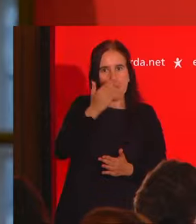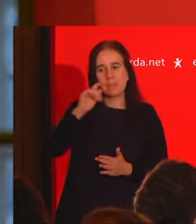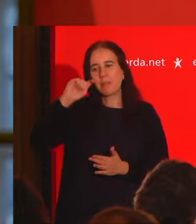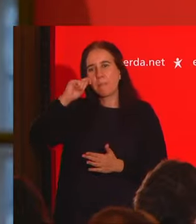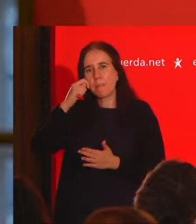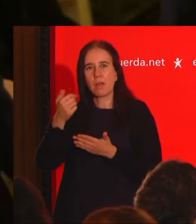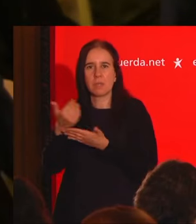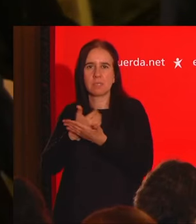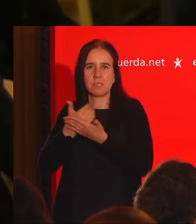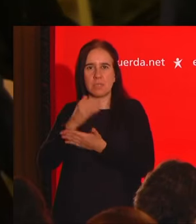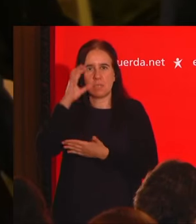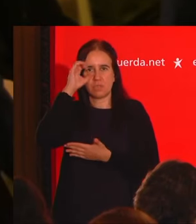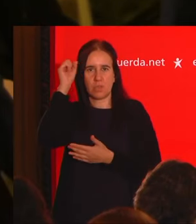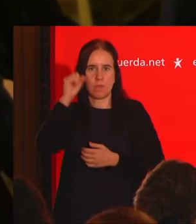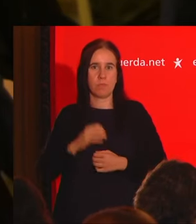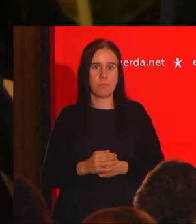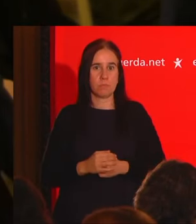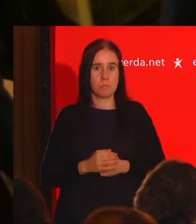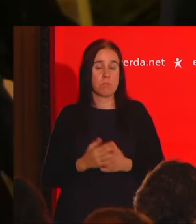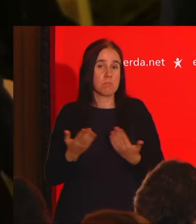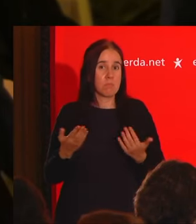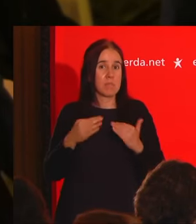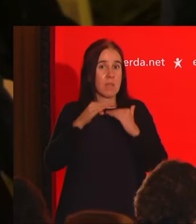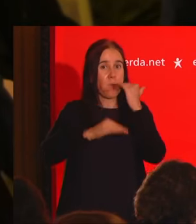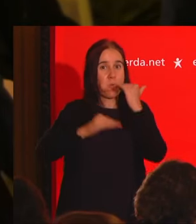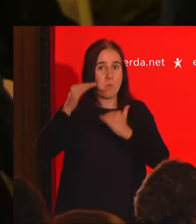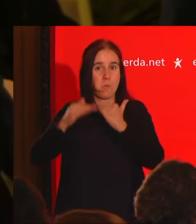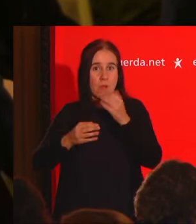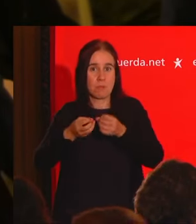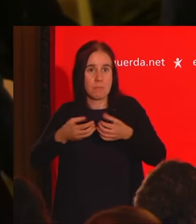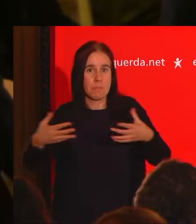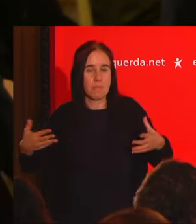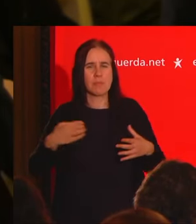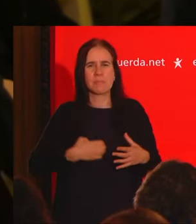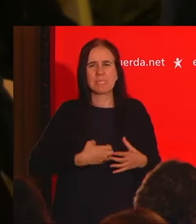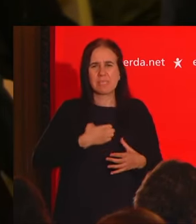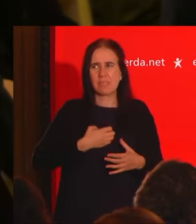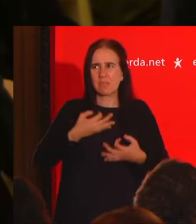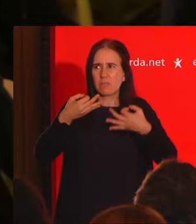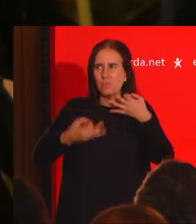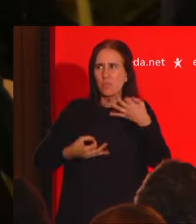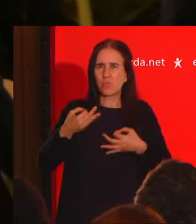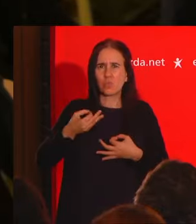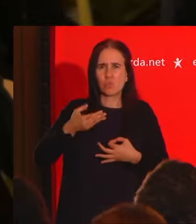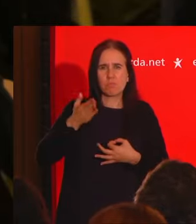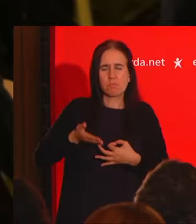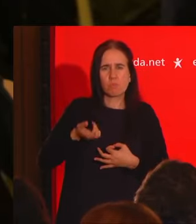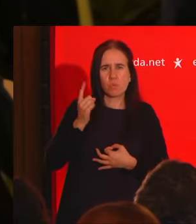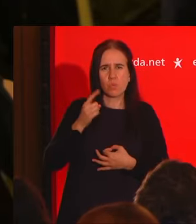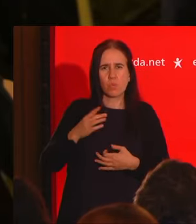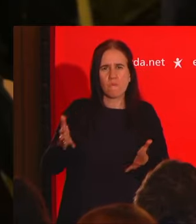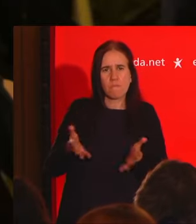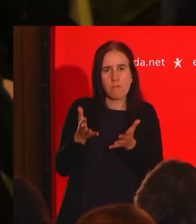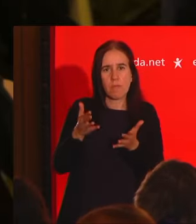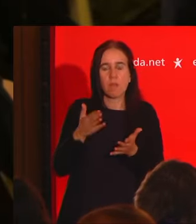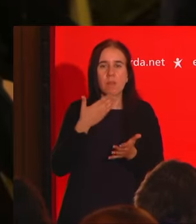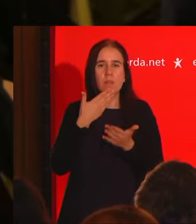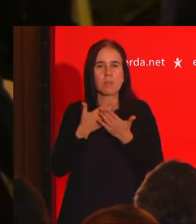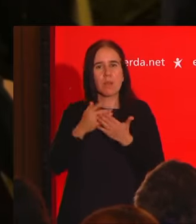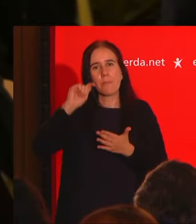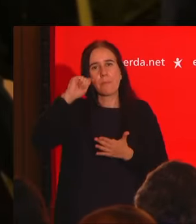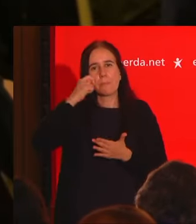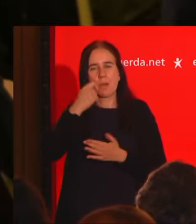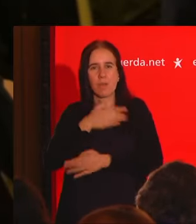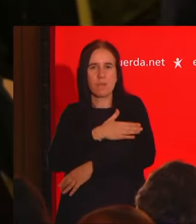as receitas do Estado. Cavam desigualdades, alimentam o sentimento de injustiça e fragilizam a